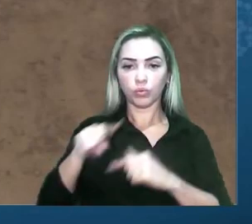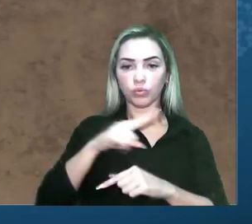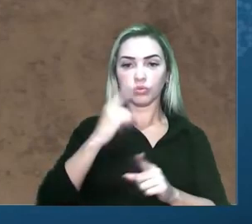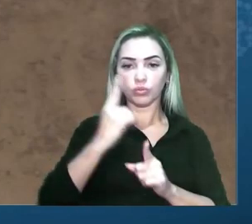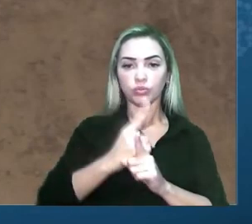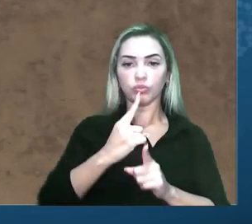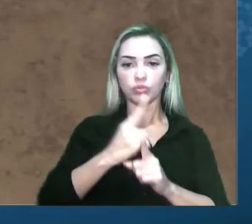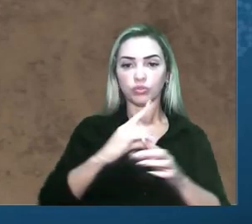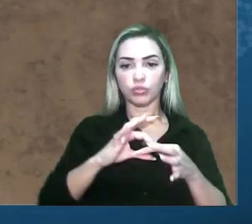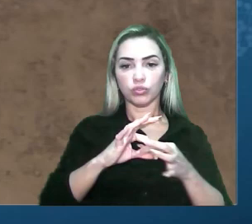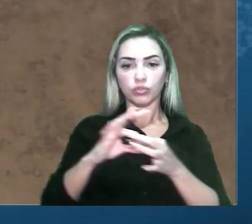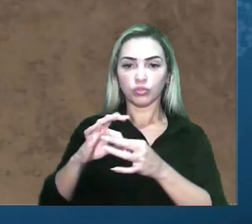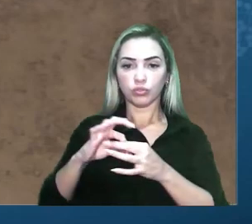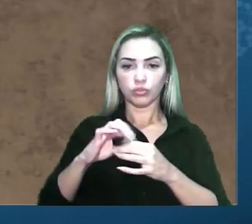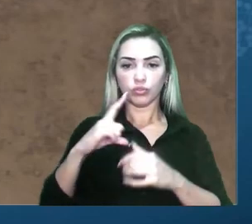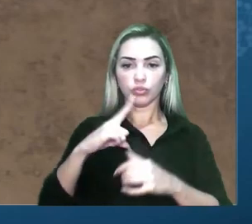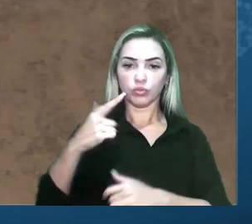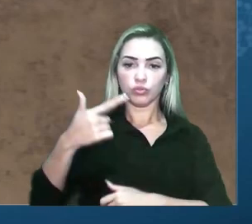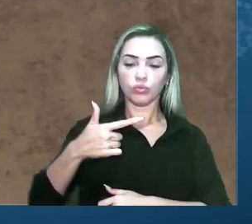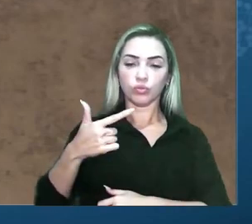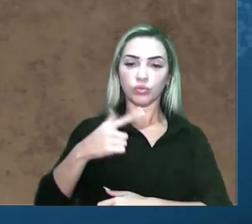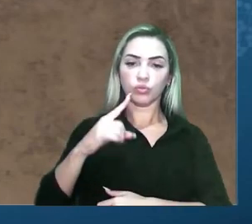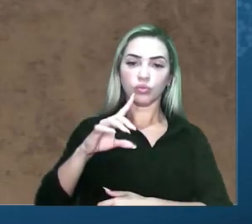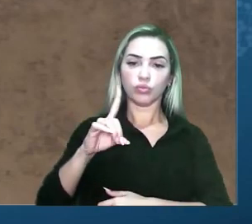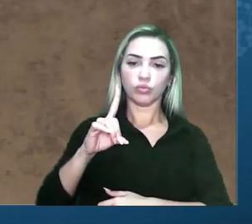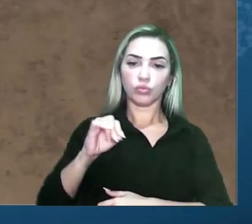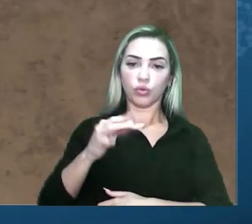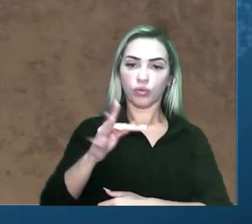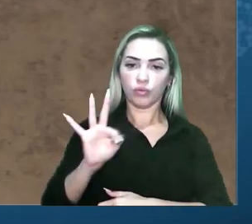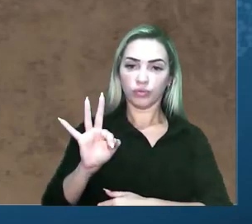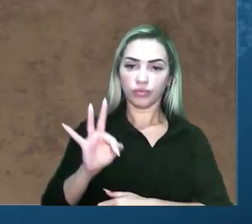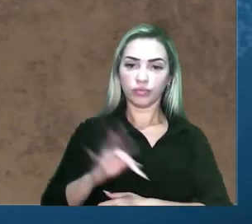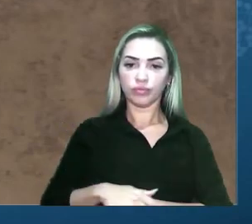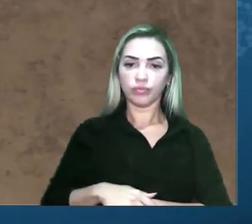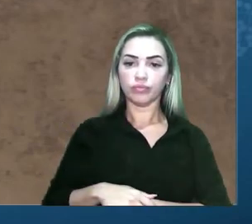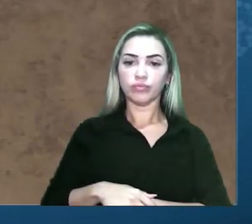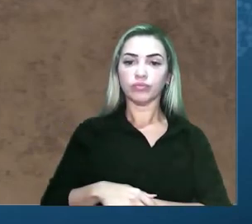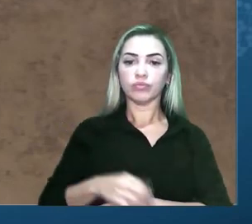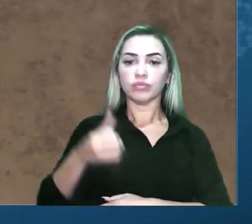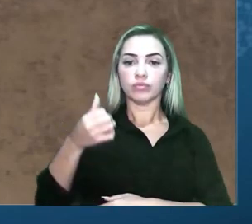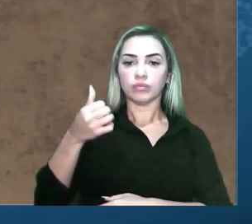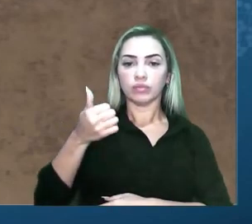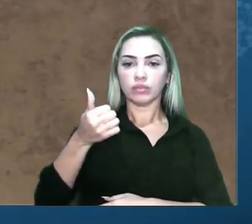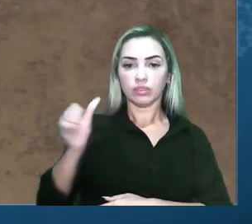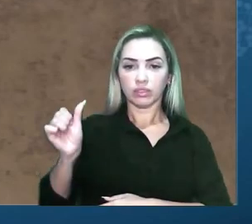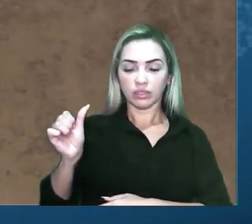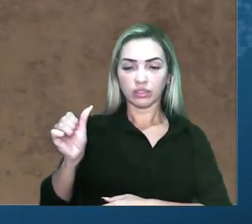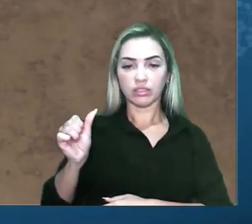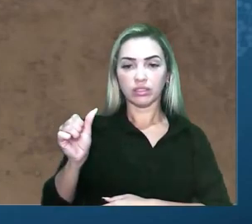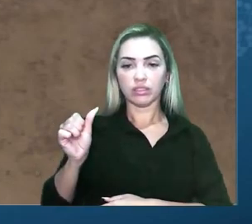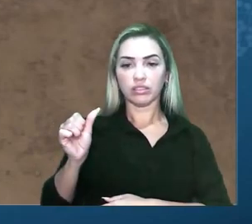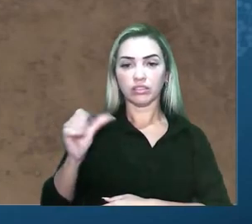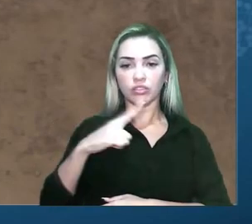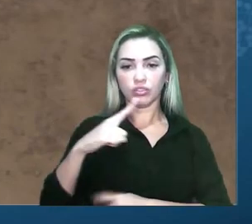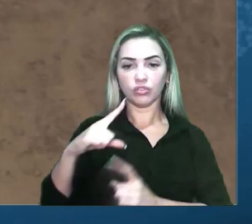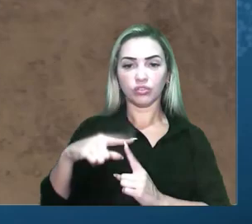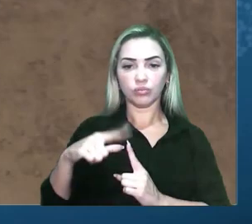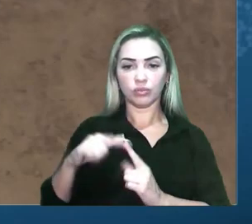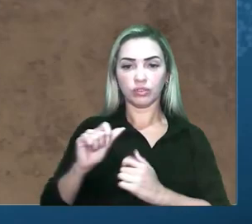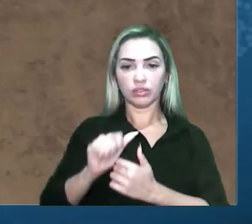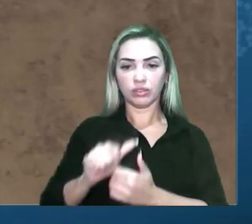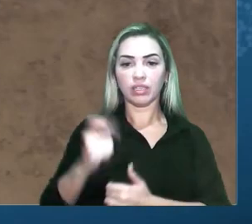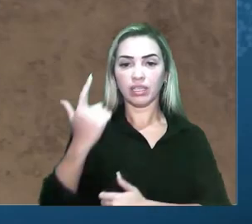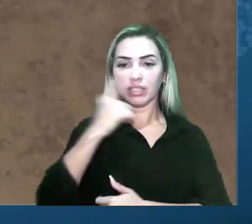between VITEC-2, MALDI-TOF, and 16S RNA Gene Sequencing. A ganhadora é